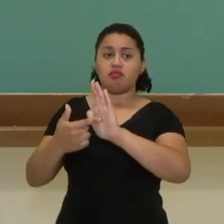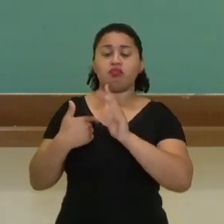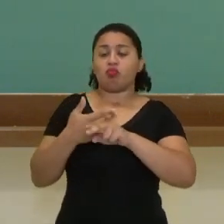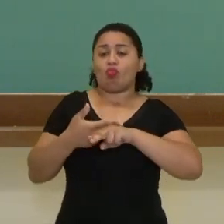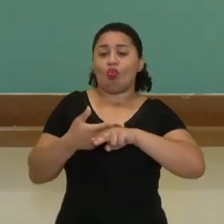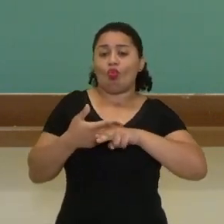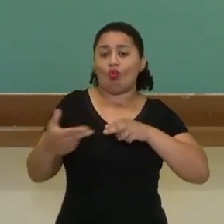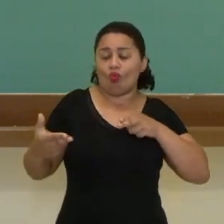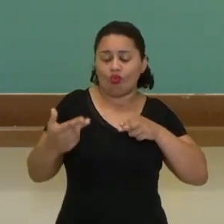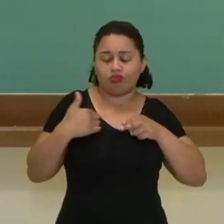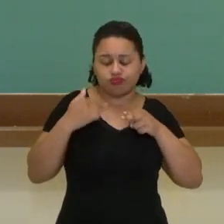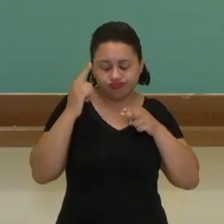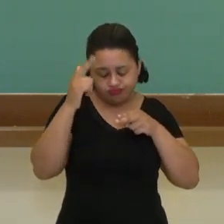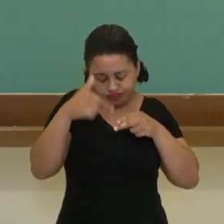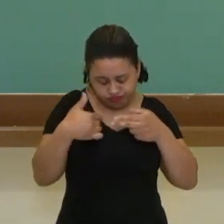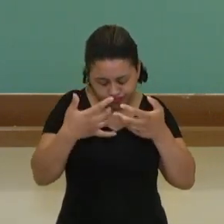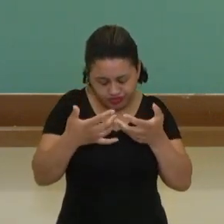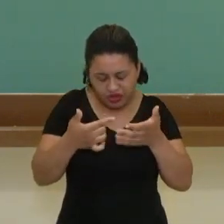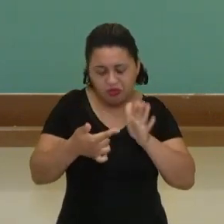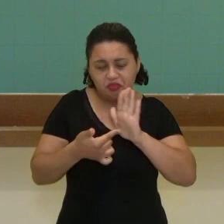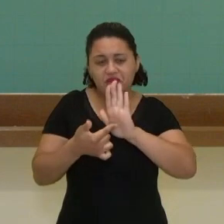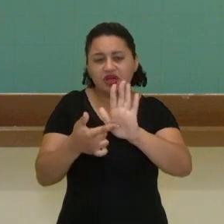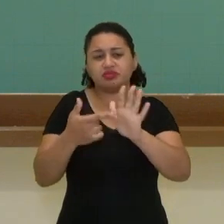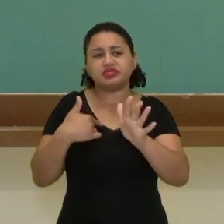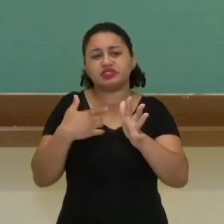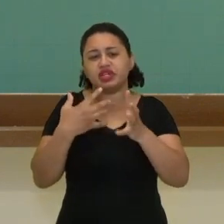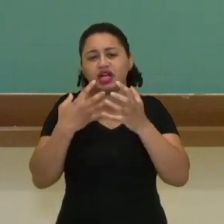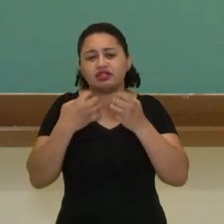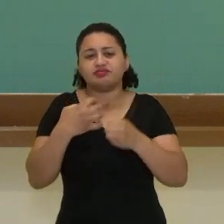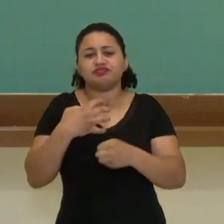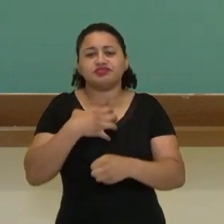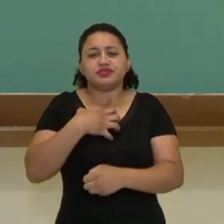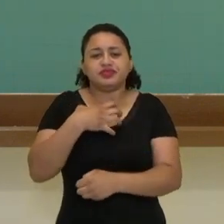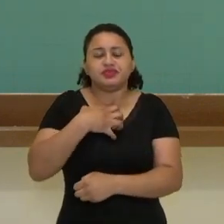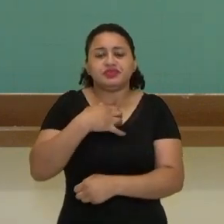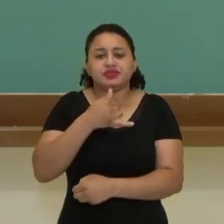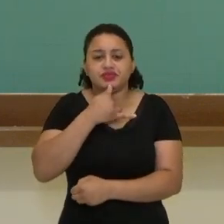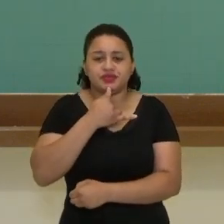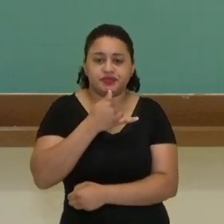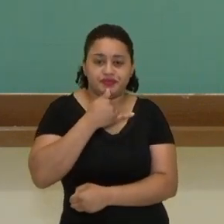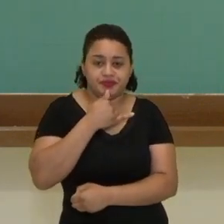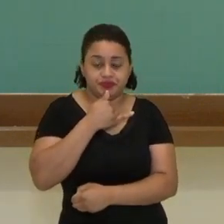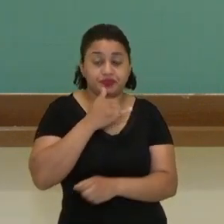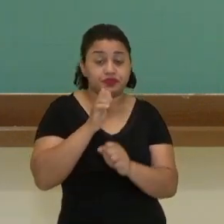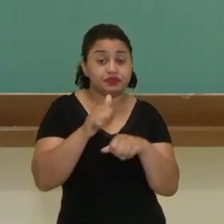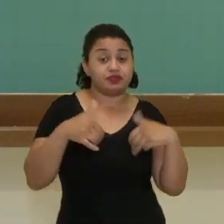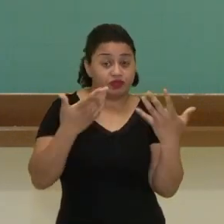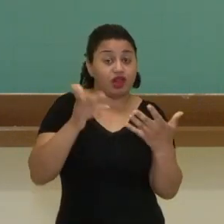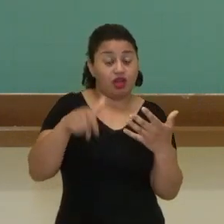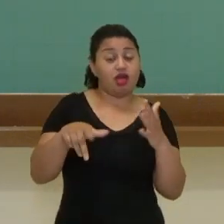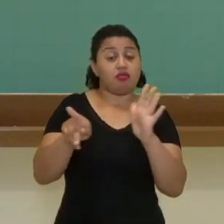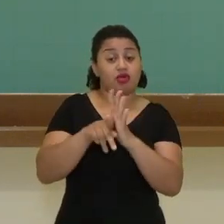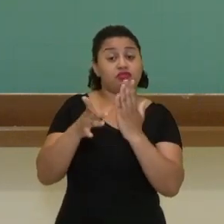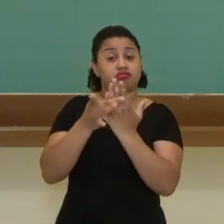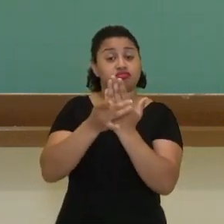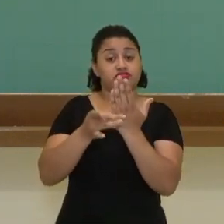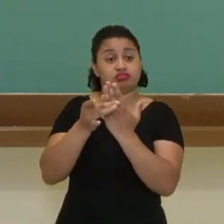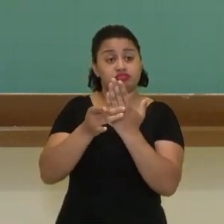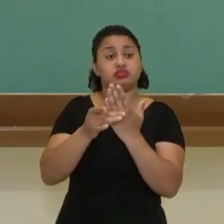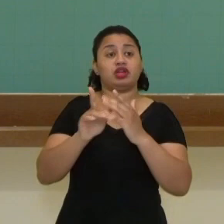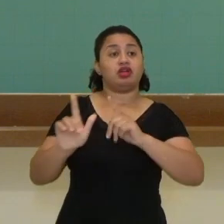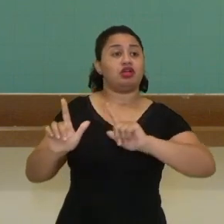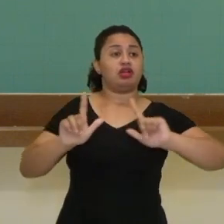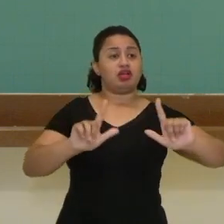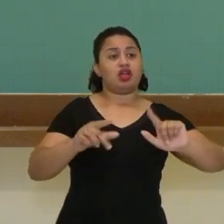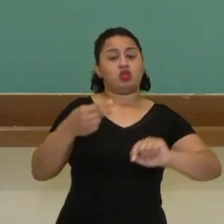e ela está cabisbaixa, talvez demonstre melancolia, um sentimento de tristeza. Então, essa é a parte do realismo. E a